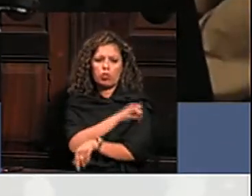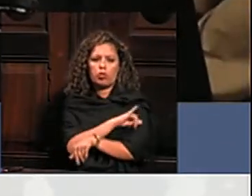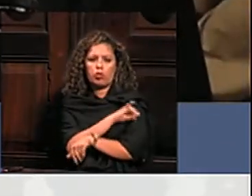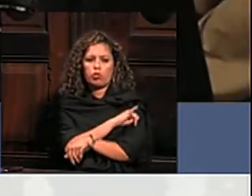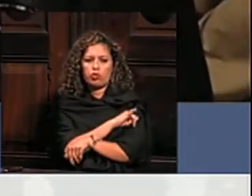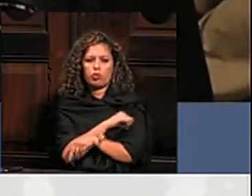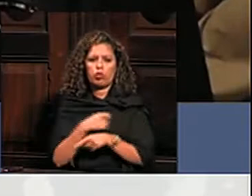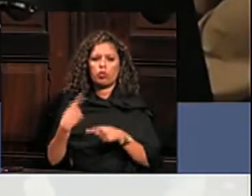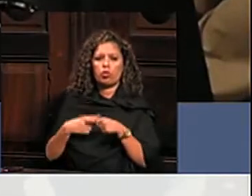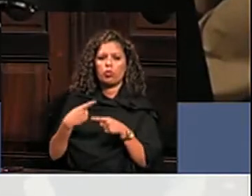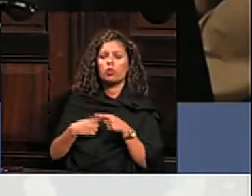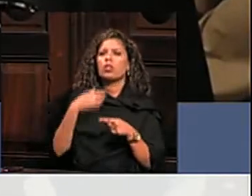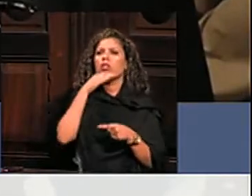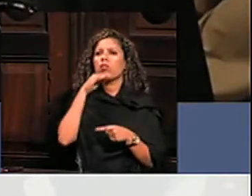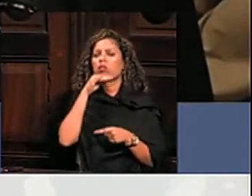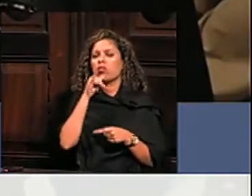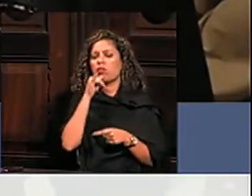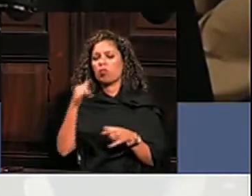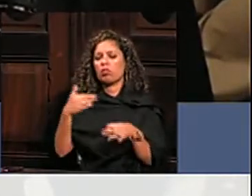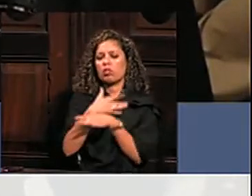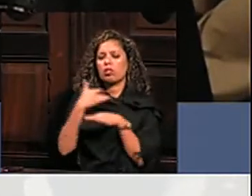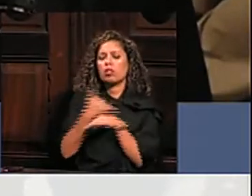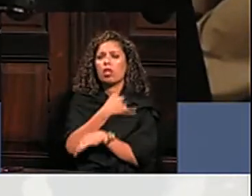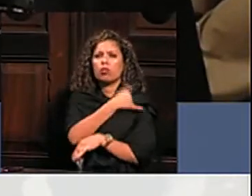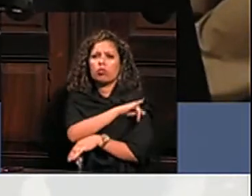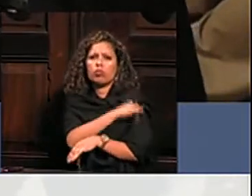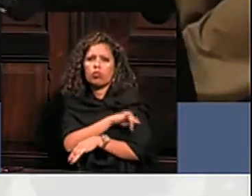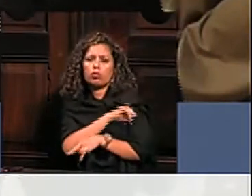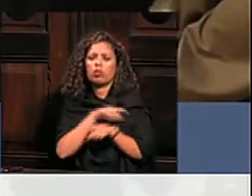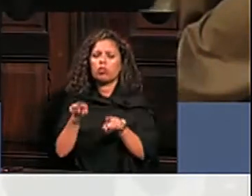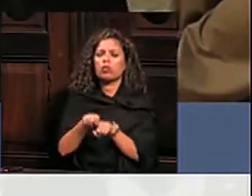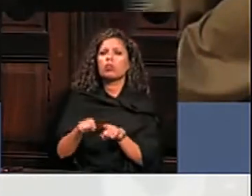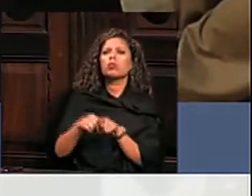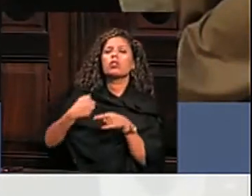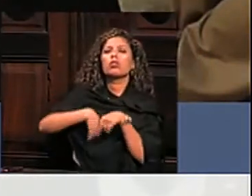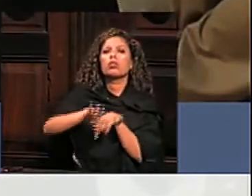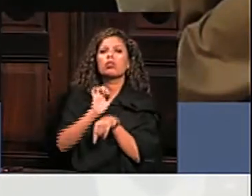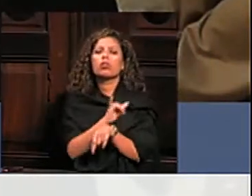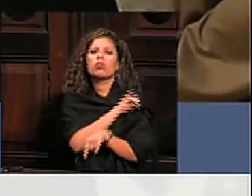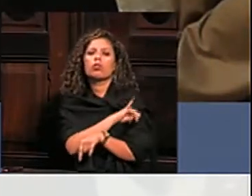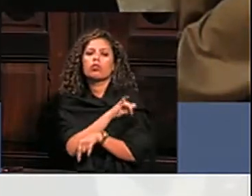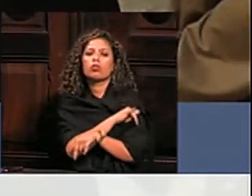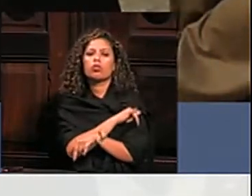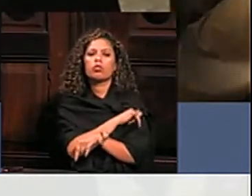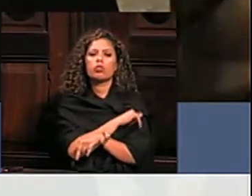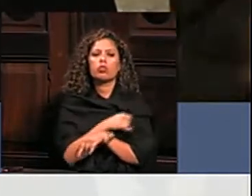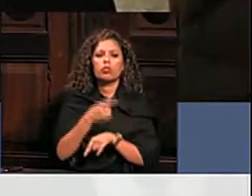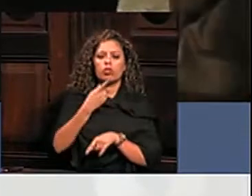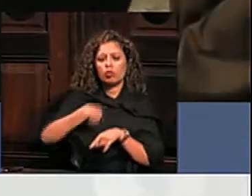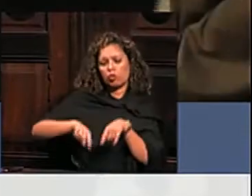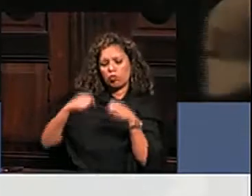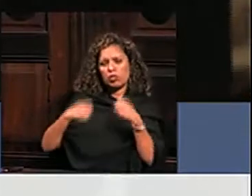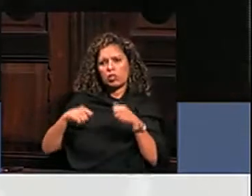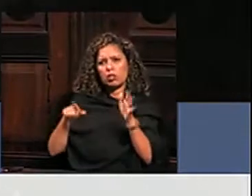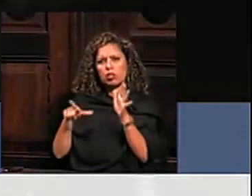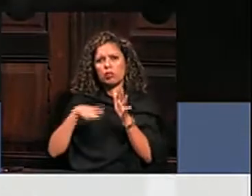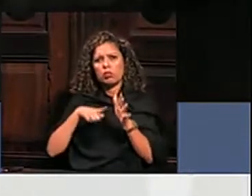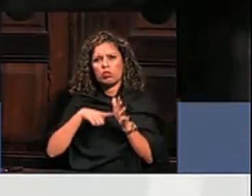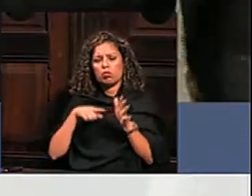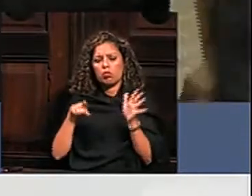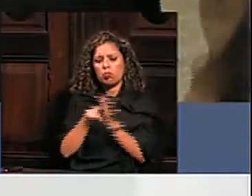do município do Rio de Janeiro e também do estado do Rio de Janeiro, e no município do Rio de Janeiro nós temos uma controladoria